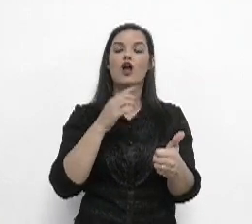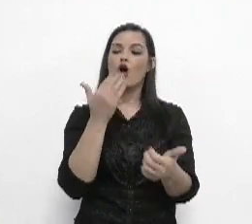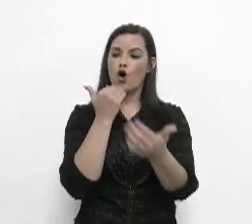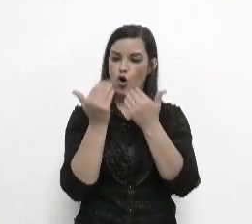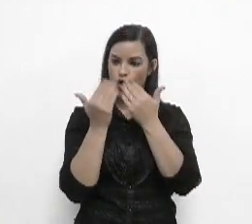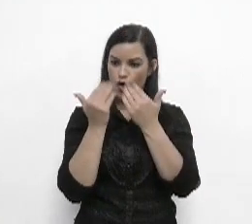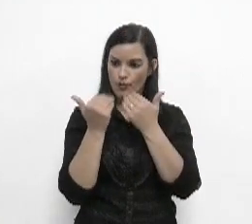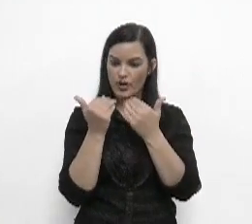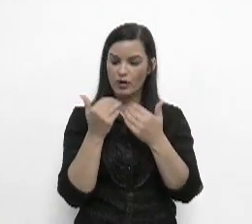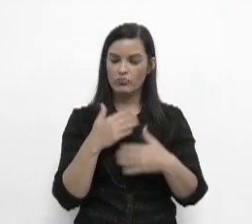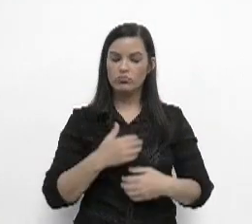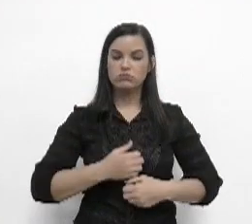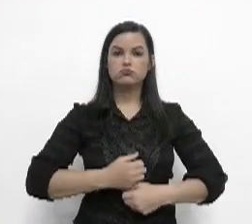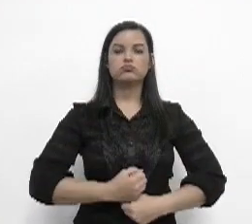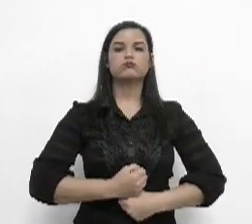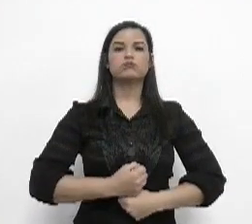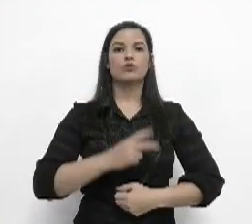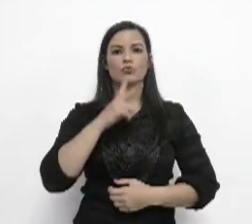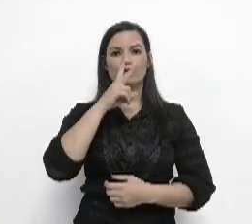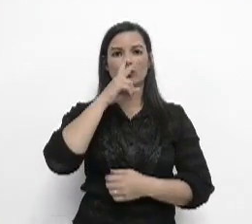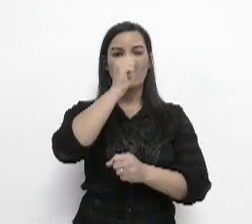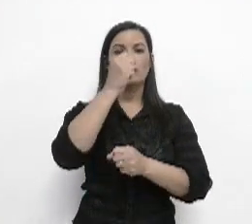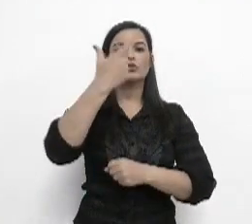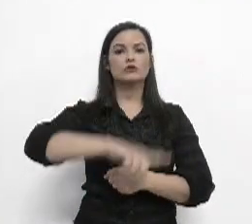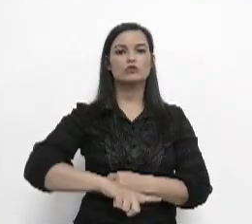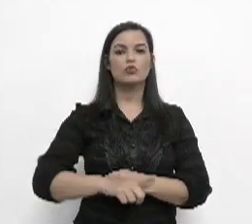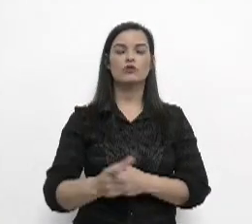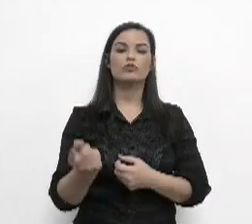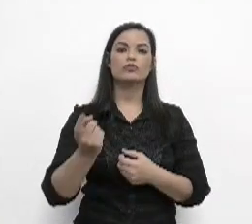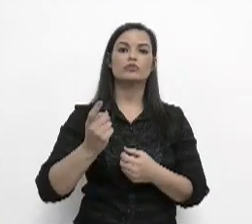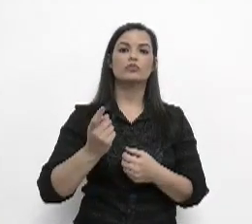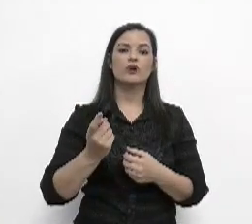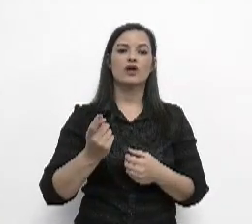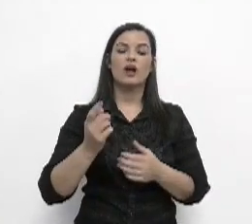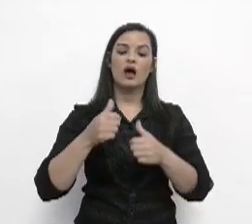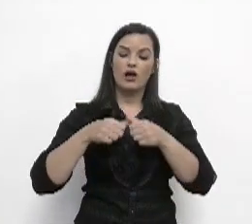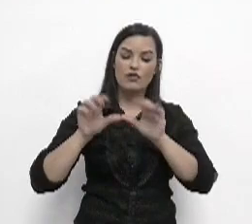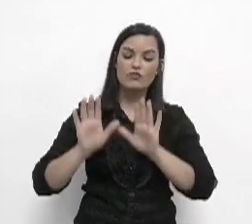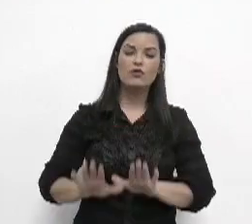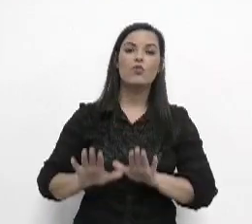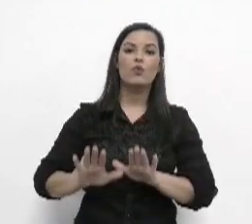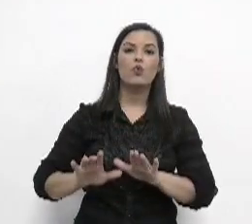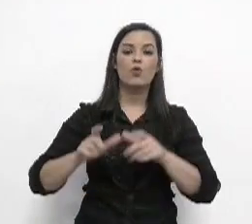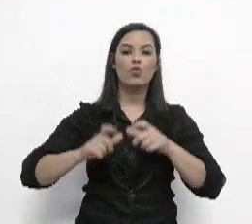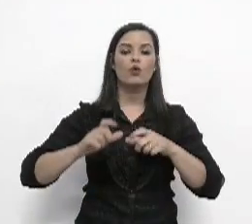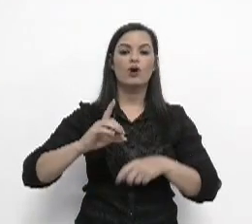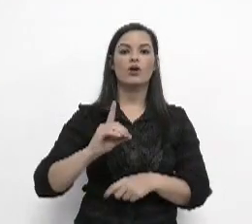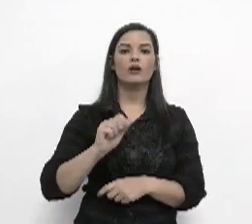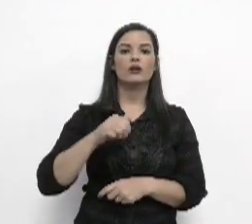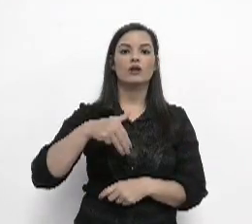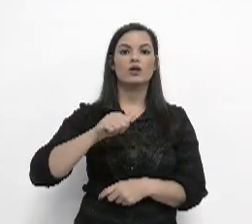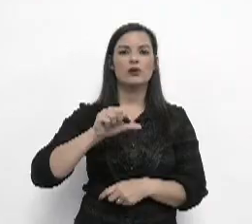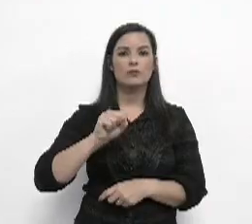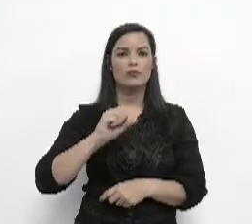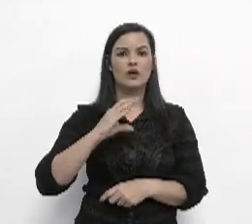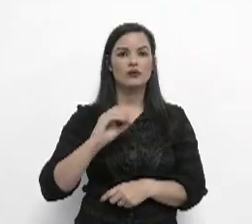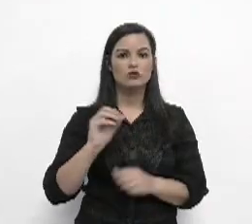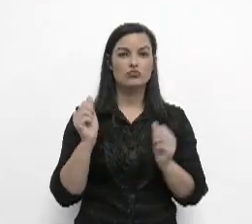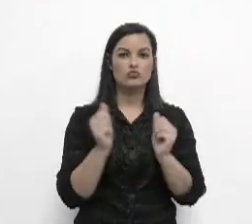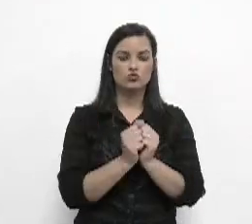alimentado, sentiu-se fortalecido, então permaneceu em Damasco alguns dias com os discípulos. Amém.